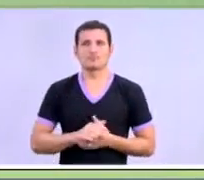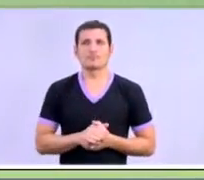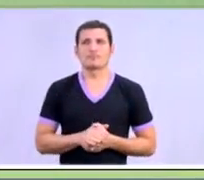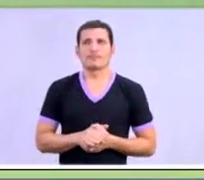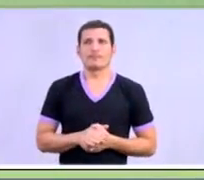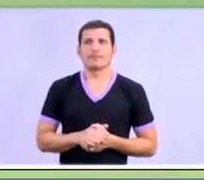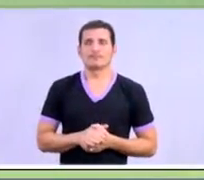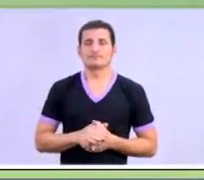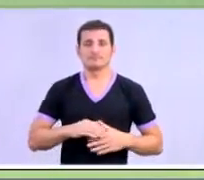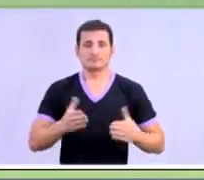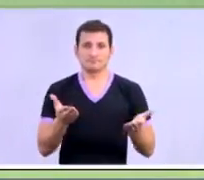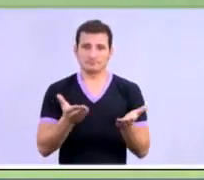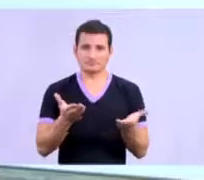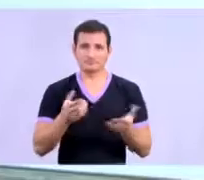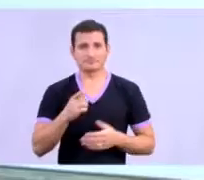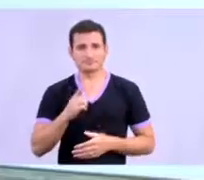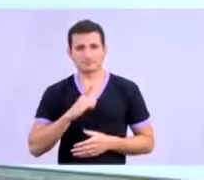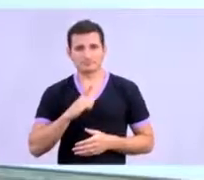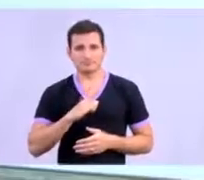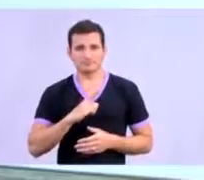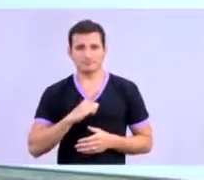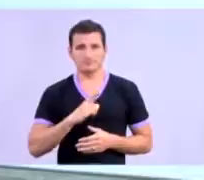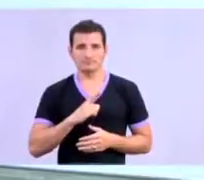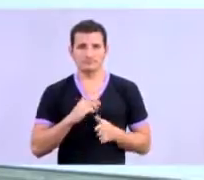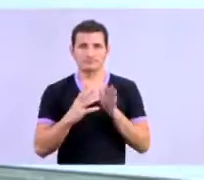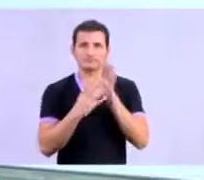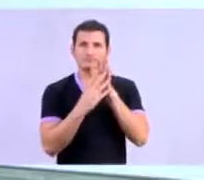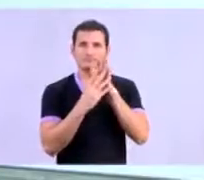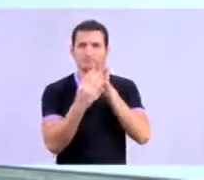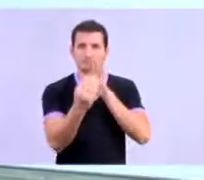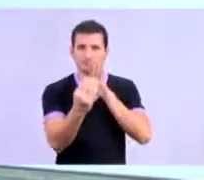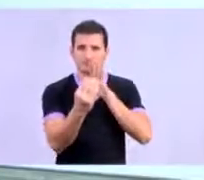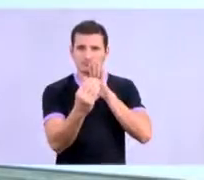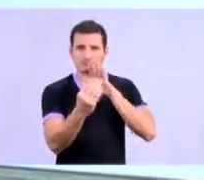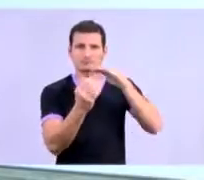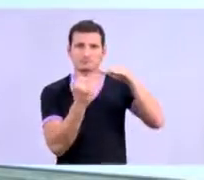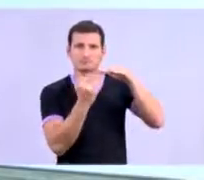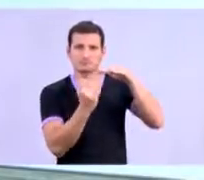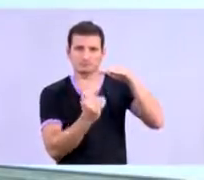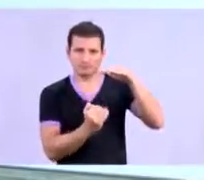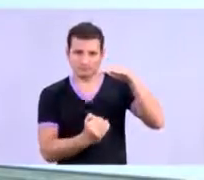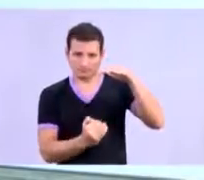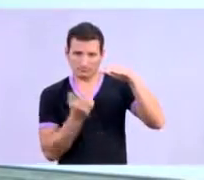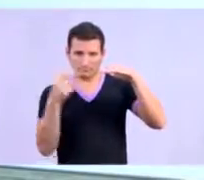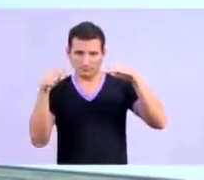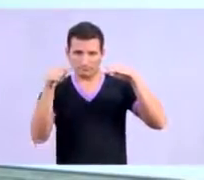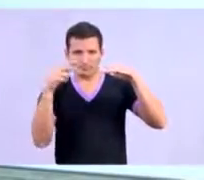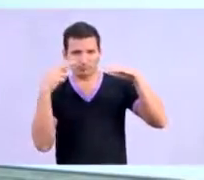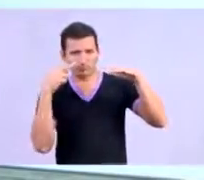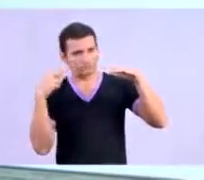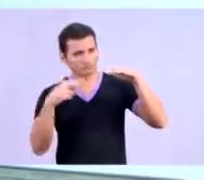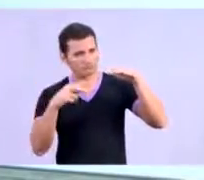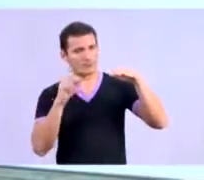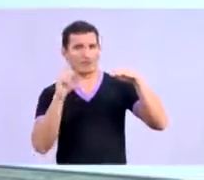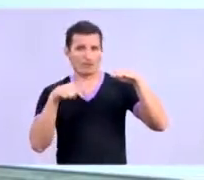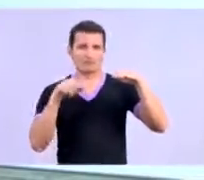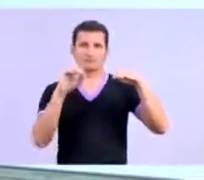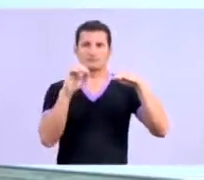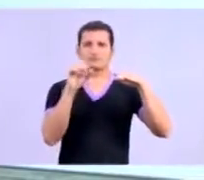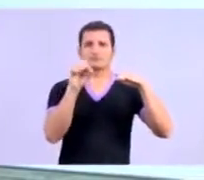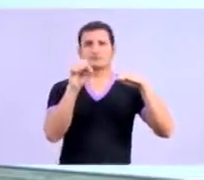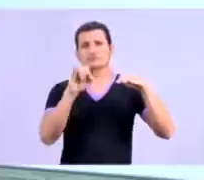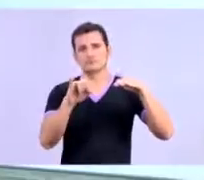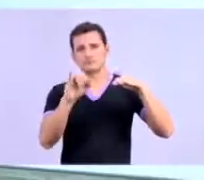a gente traz para vocês o modelo de camadas de forma que vocês possam visualizar. Esse é o modelo OSI que a gente vai mostrar.